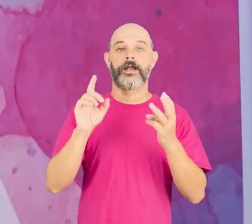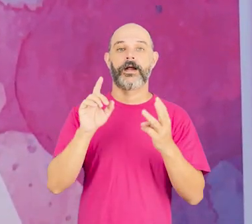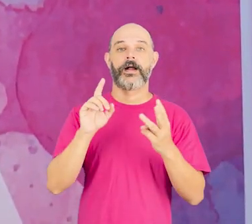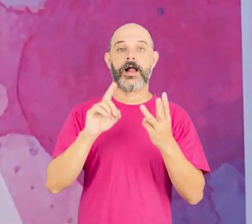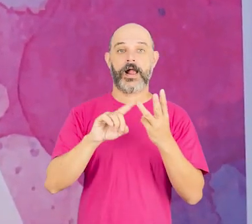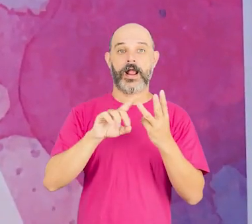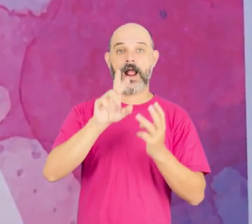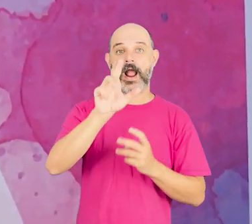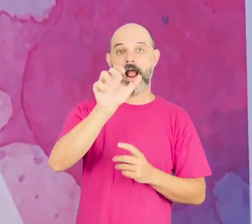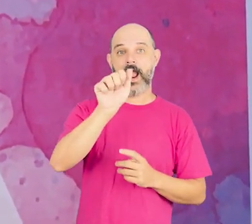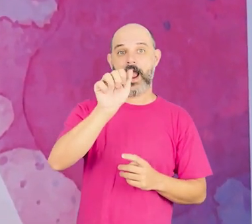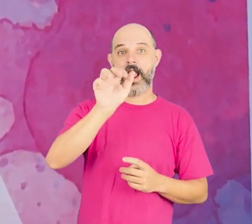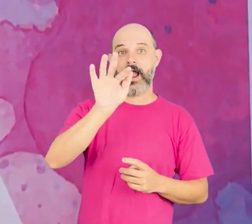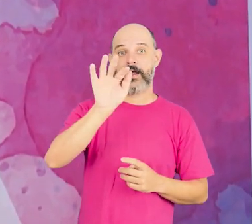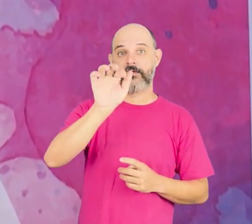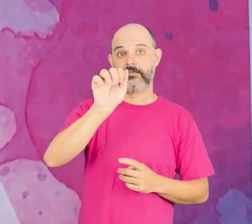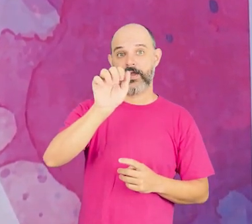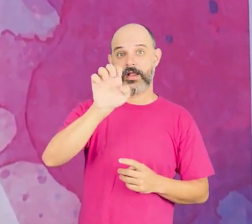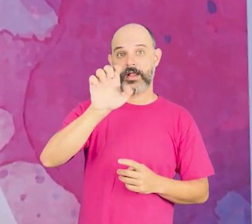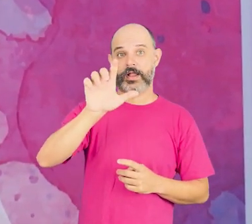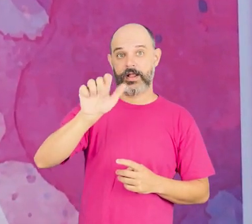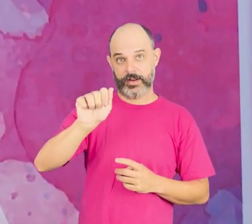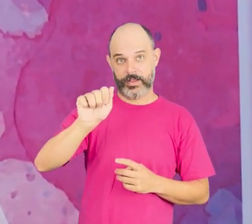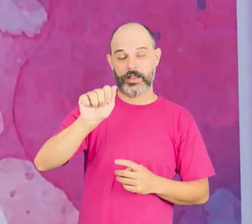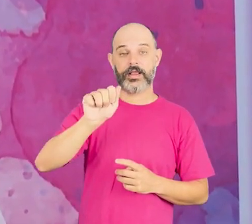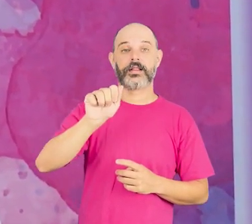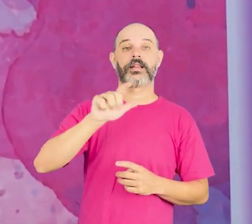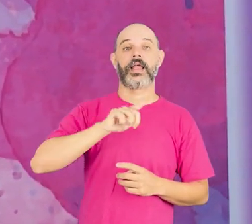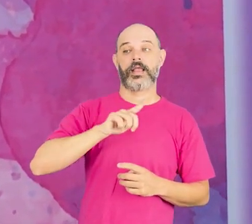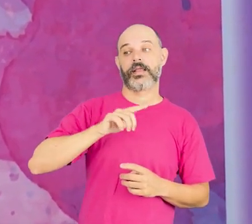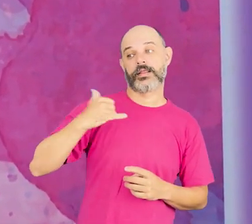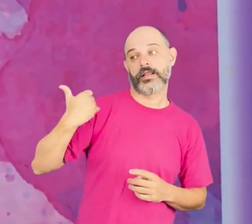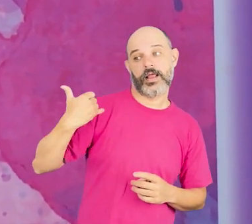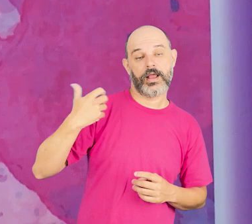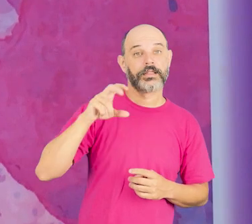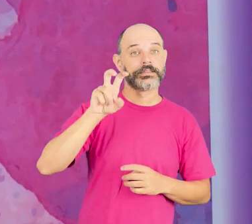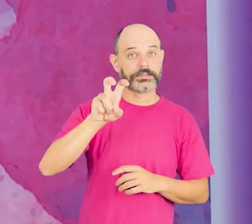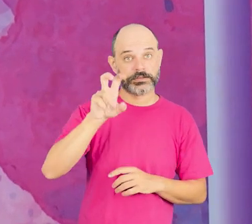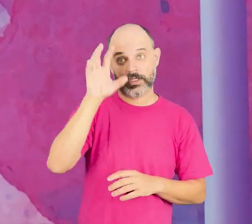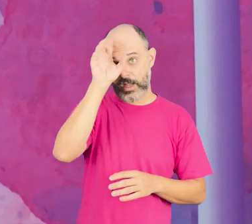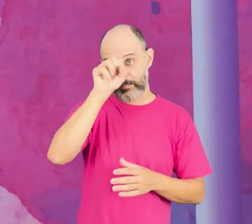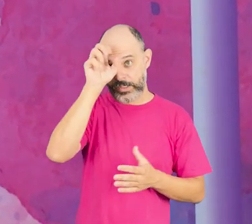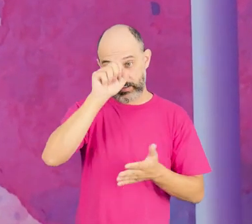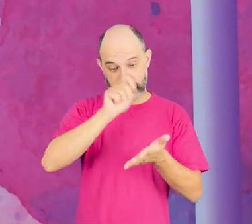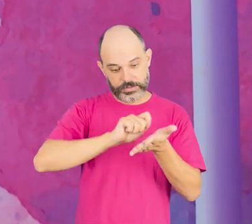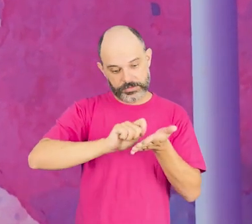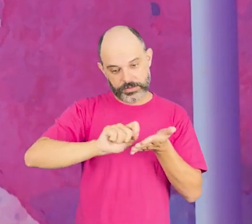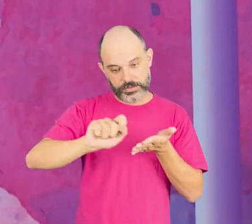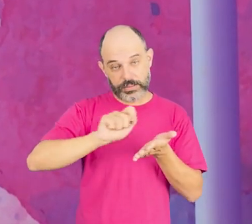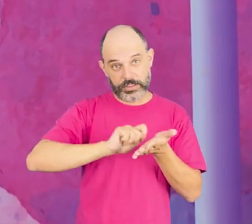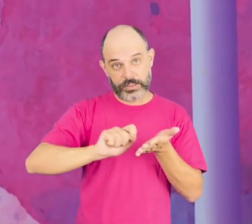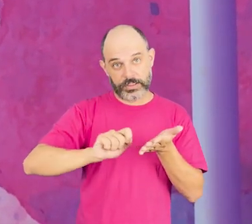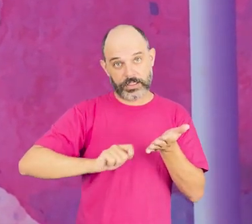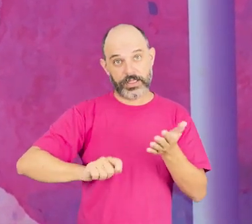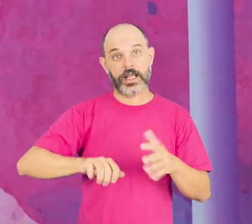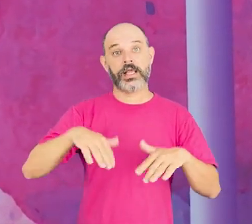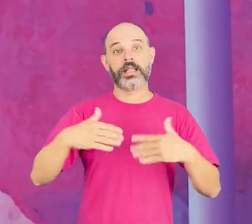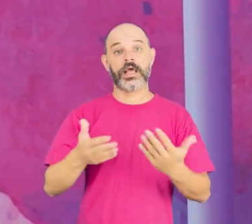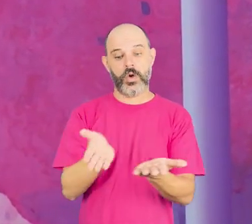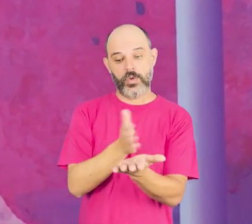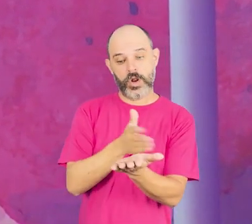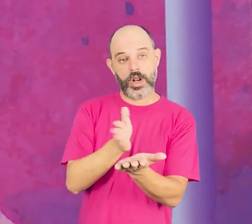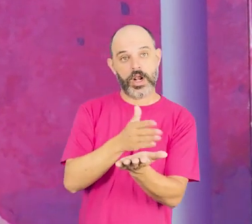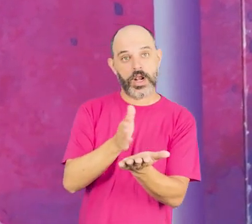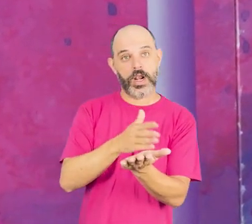A Rafaela Juliana tem 5 anos e está aprendendo a escrever. Então estou levando uma